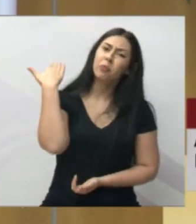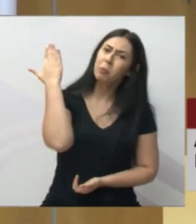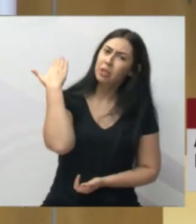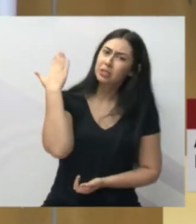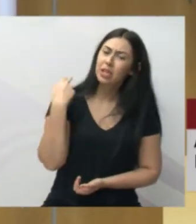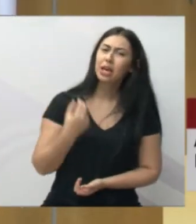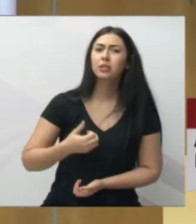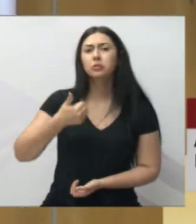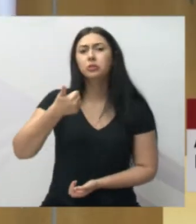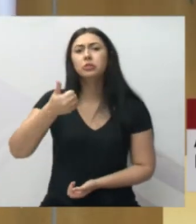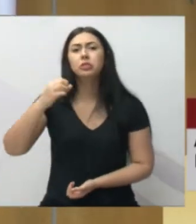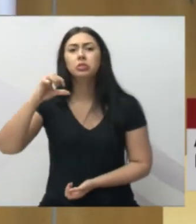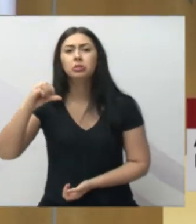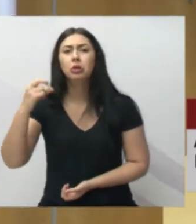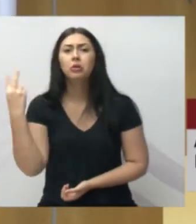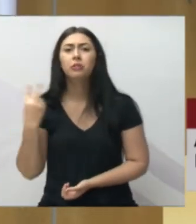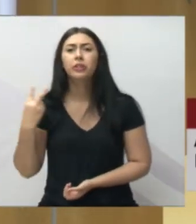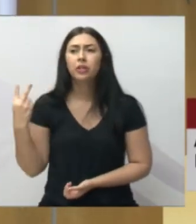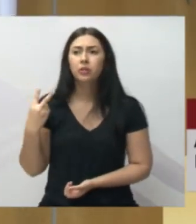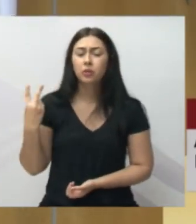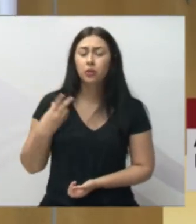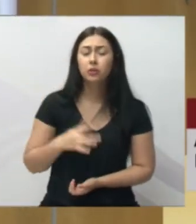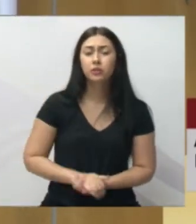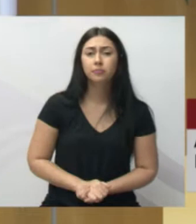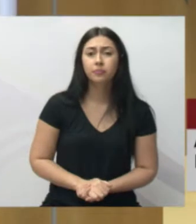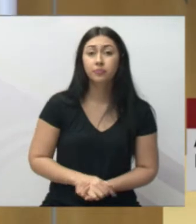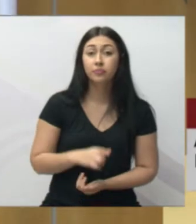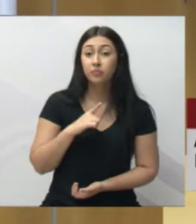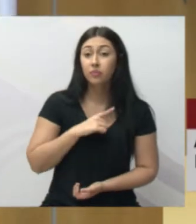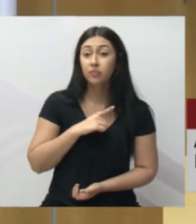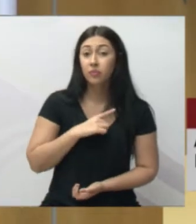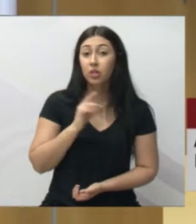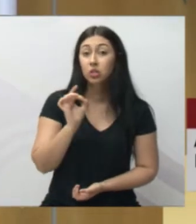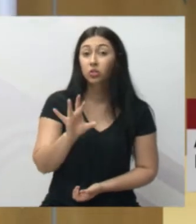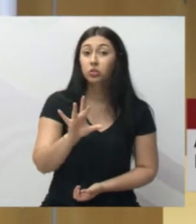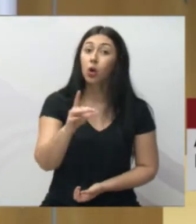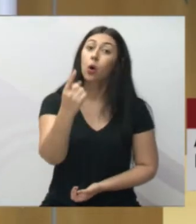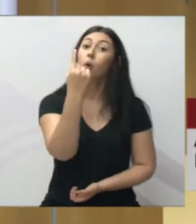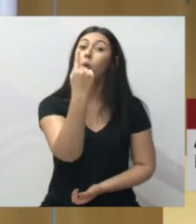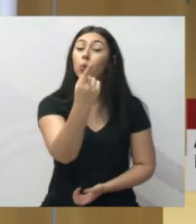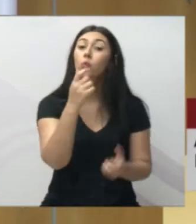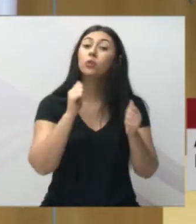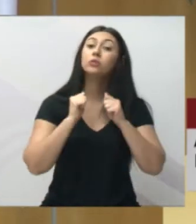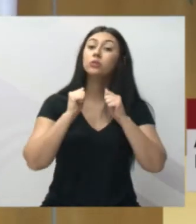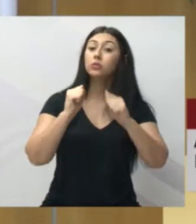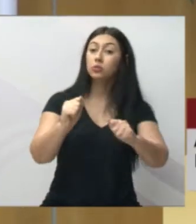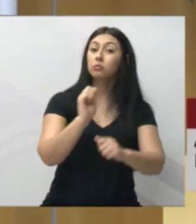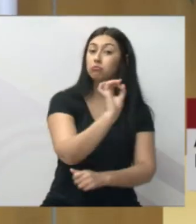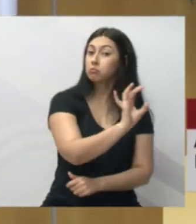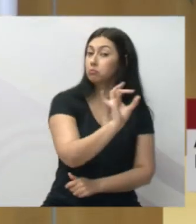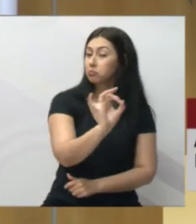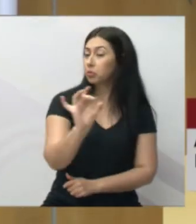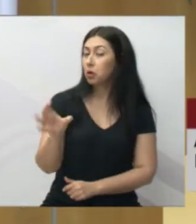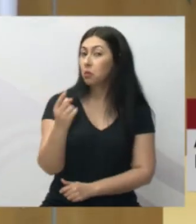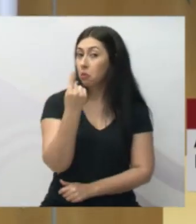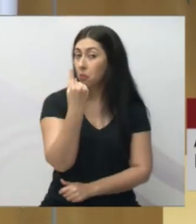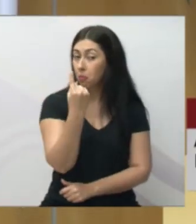parece-me, segundo informações aqui, havia de fato um único assessor para cada vereador.